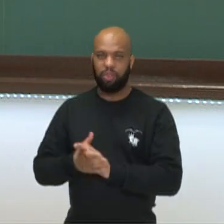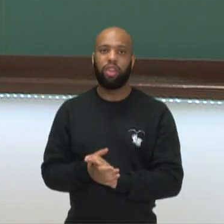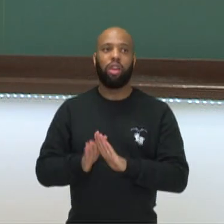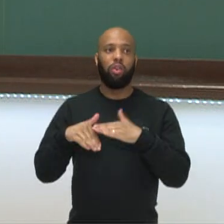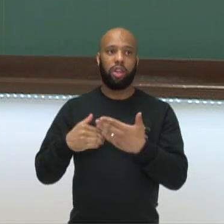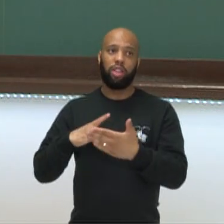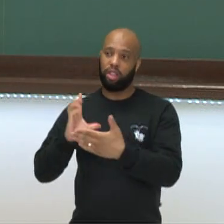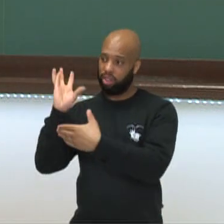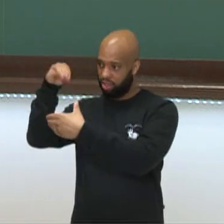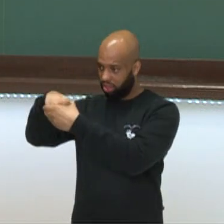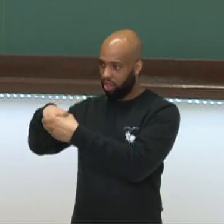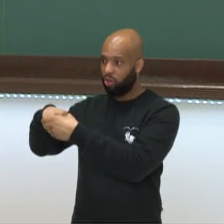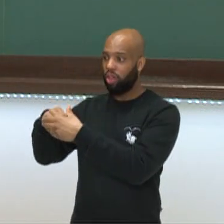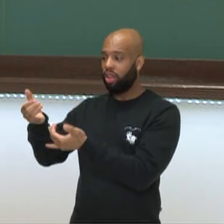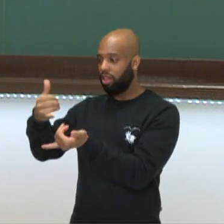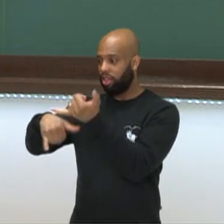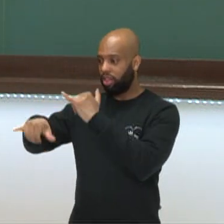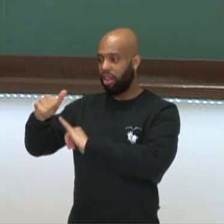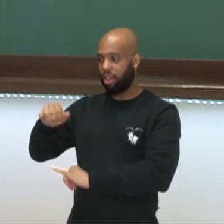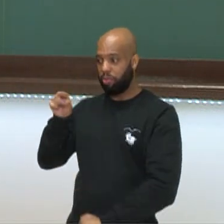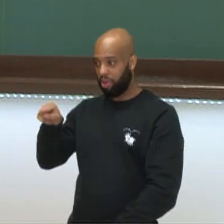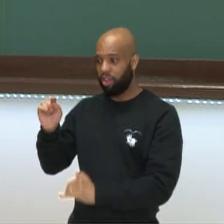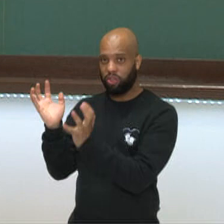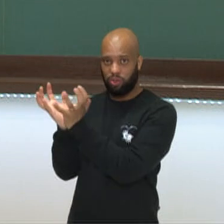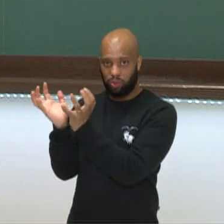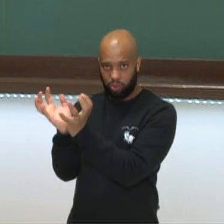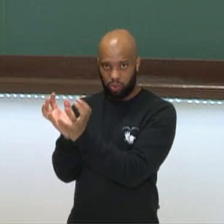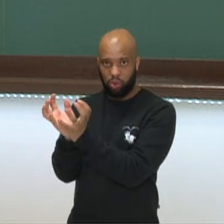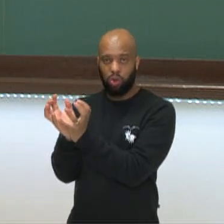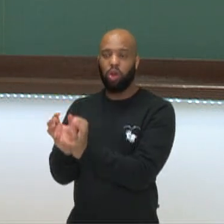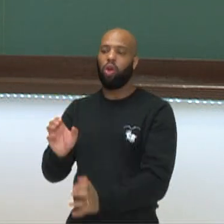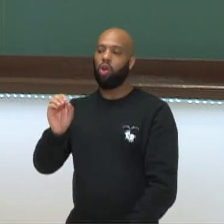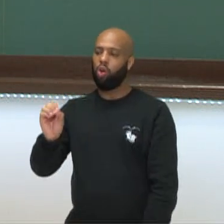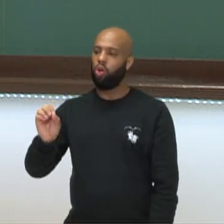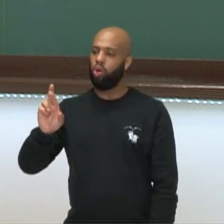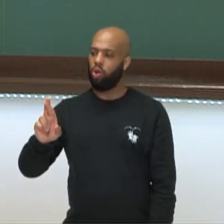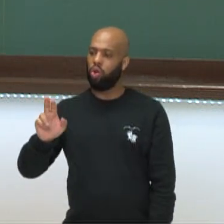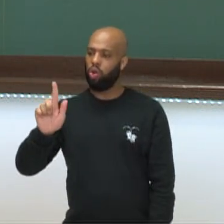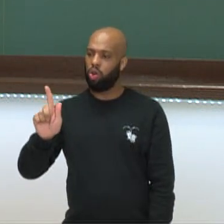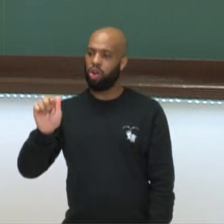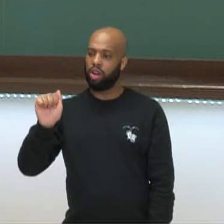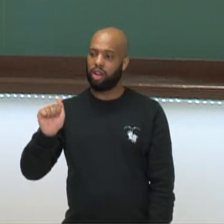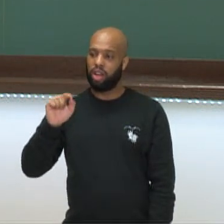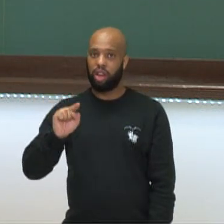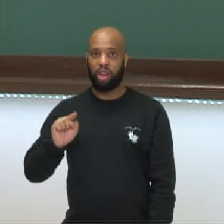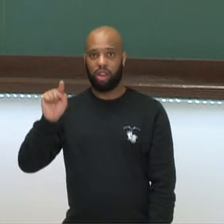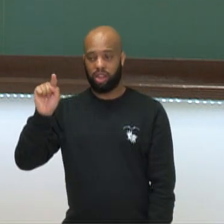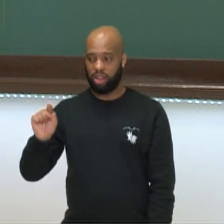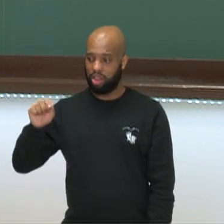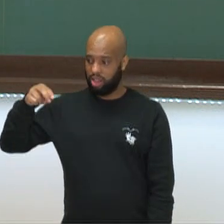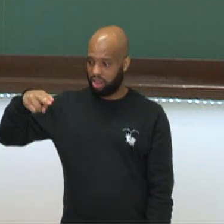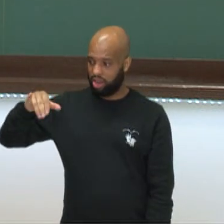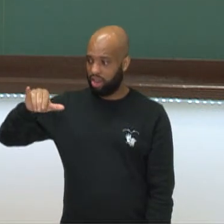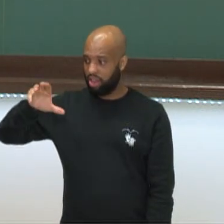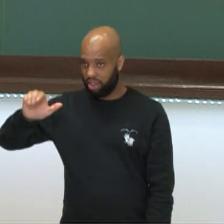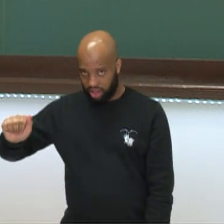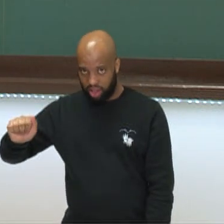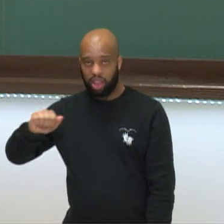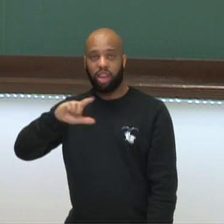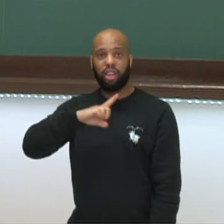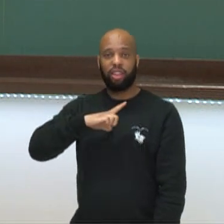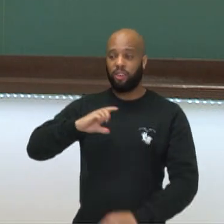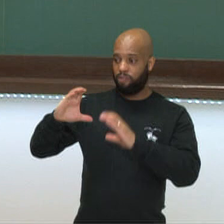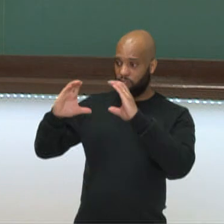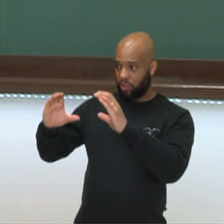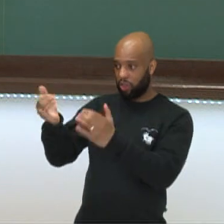na química orgânica, funções químicas orgânica ou funções orgânica. E nós temos uma função